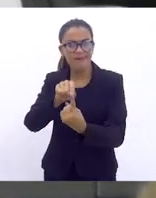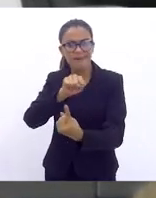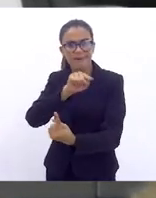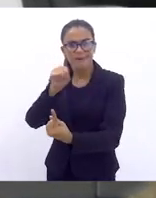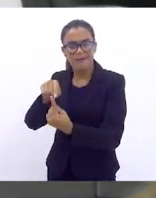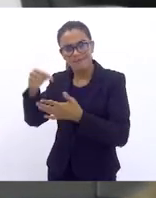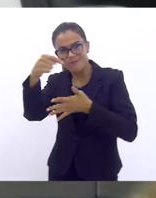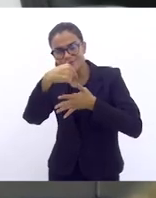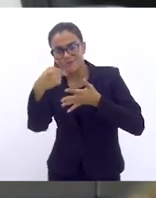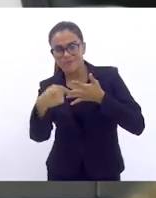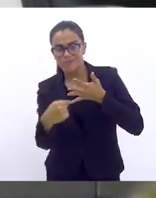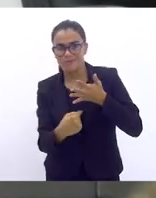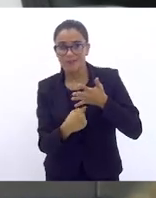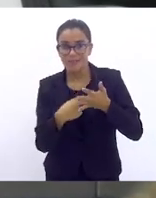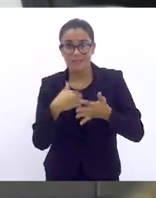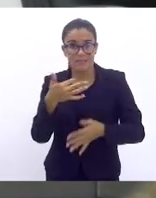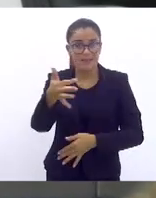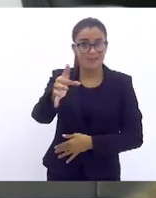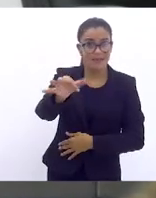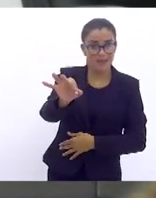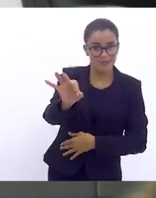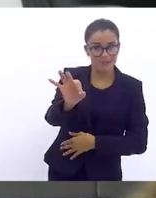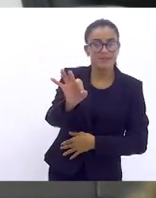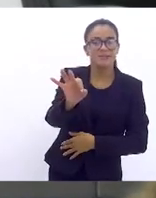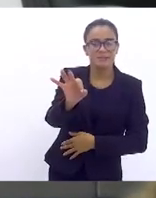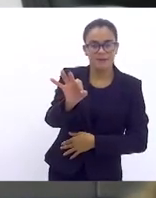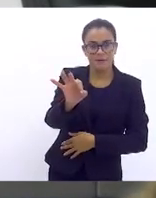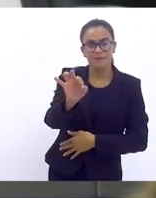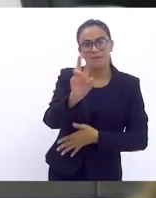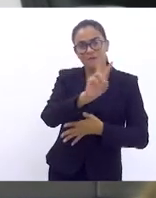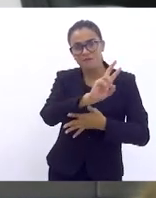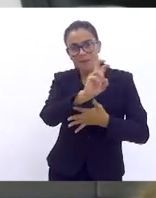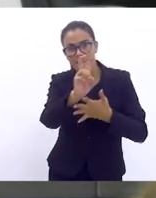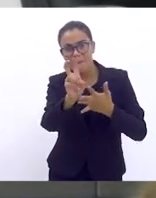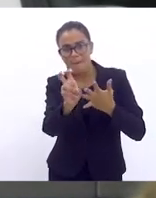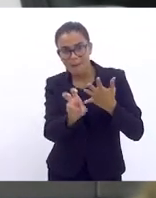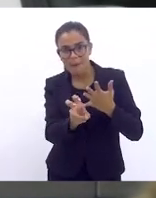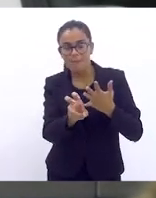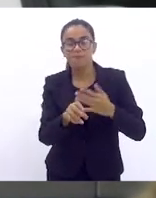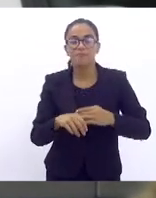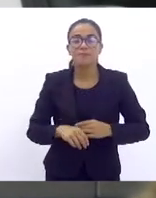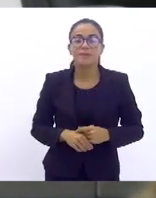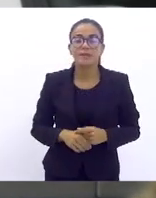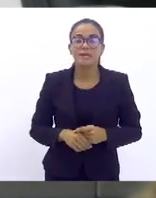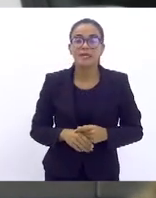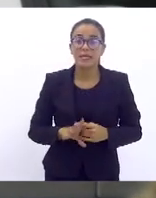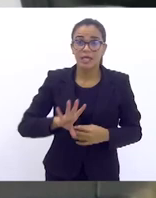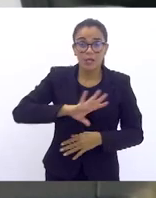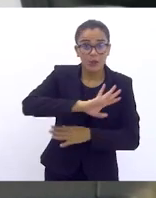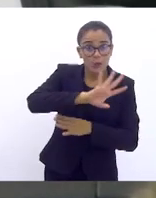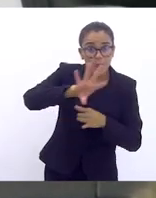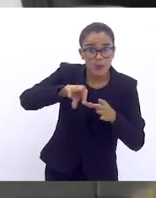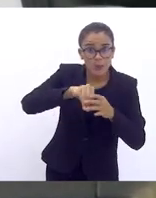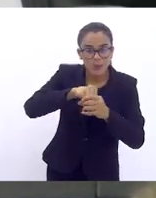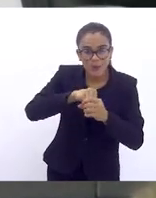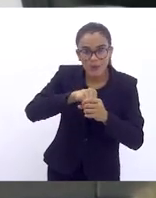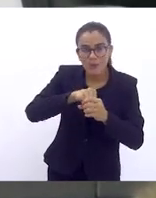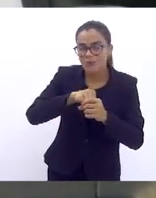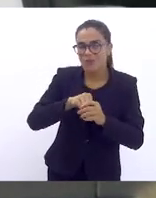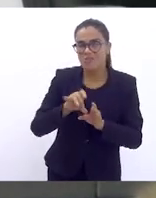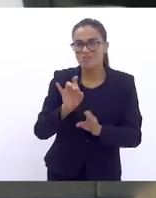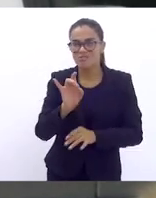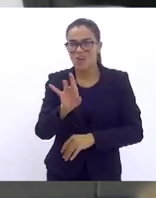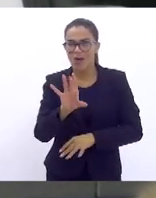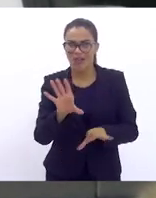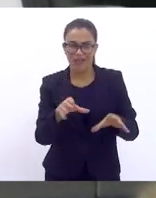e aí nós temos 10 elencados fatores de portadores de futuro e tudo isso Foi simplesmente